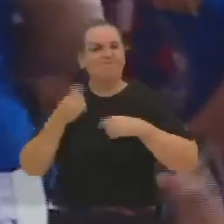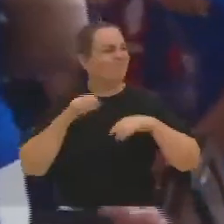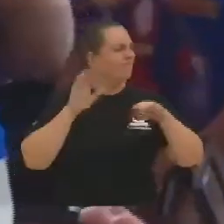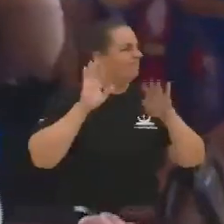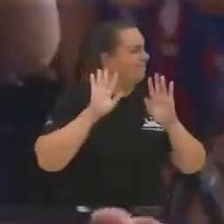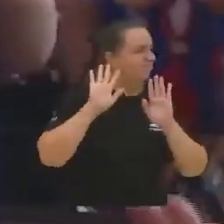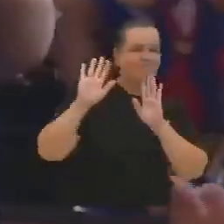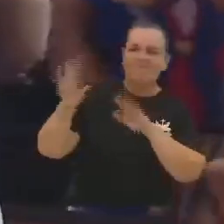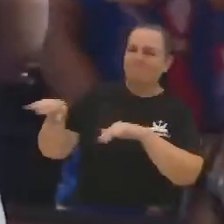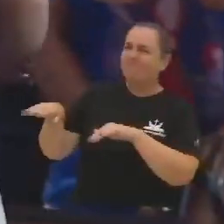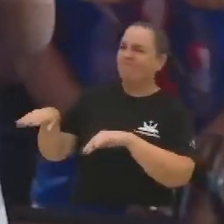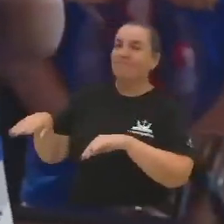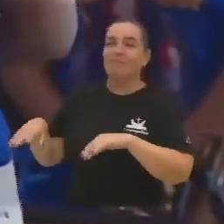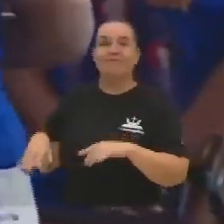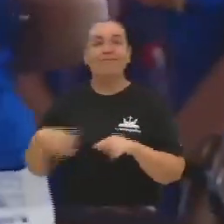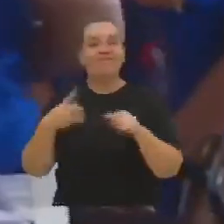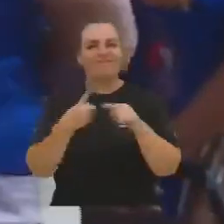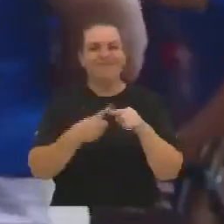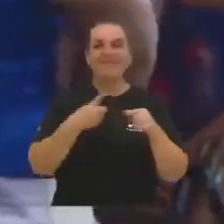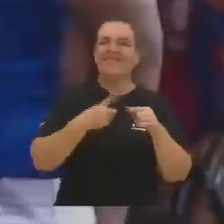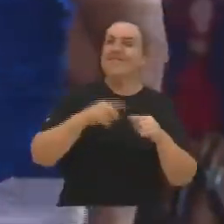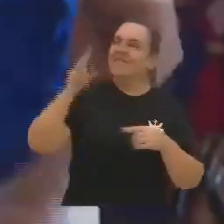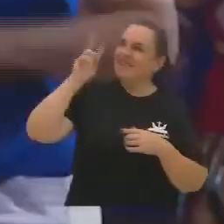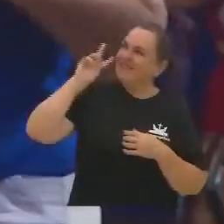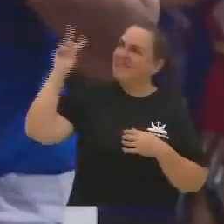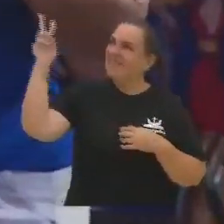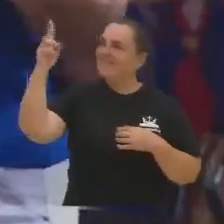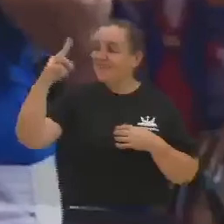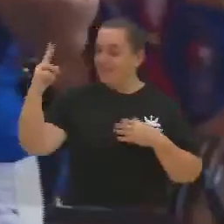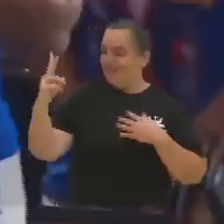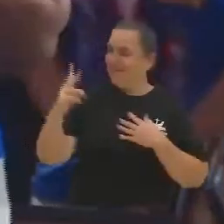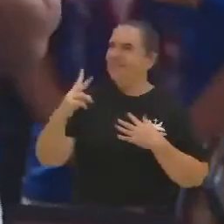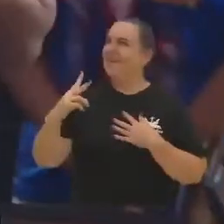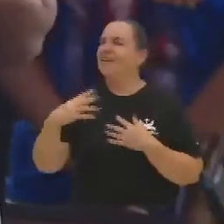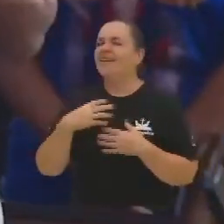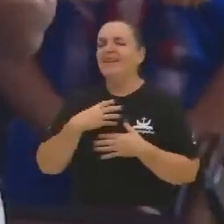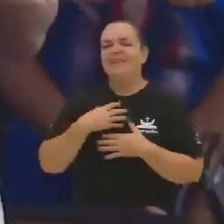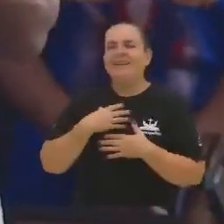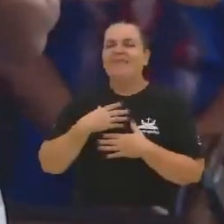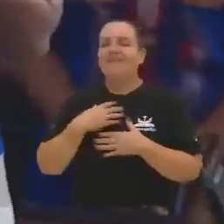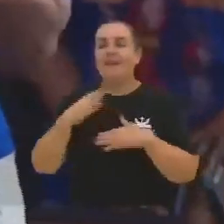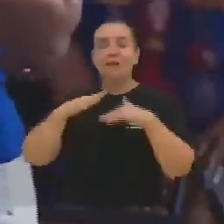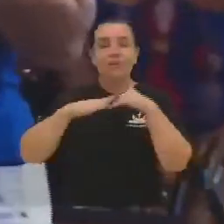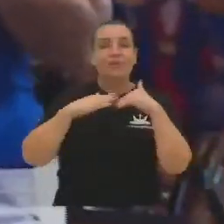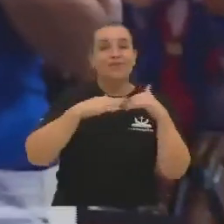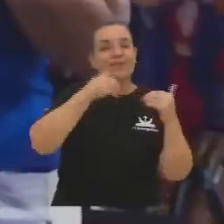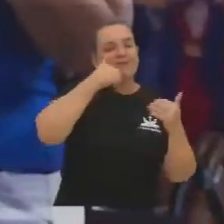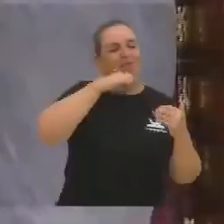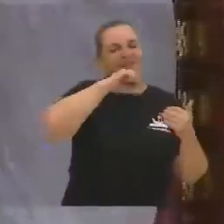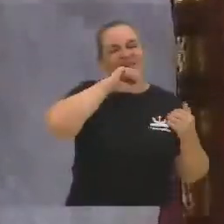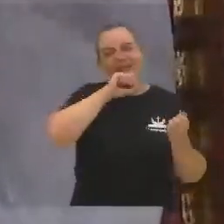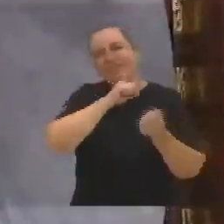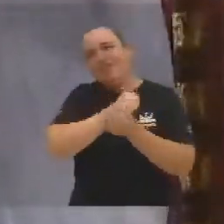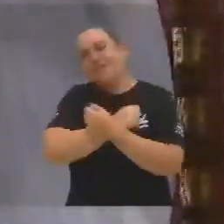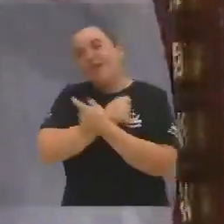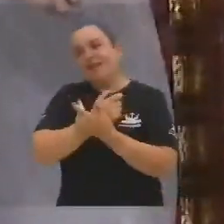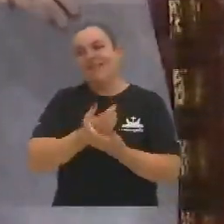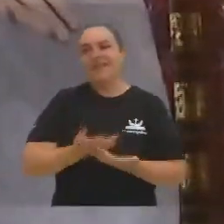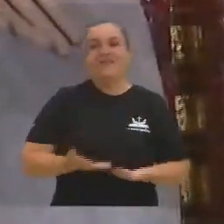me preocupe, se estou no teu olhar, doce Mãe de